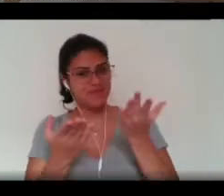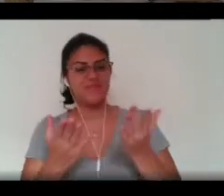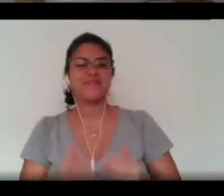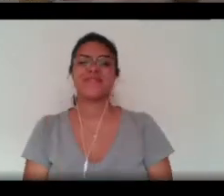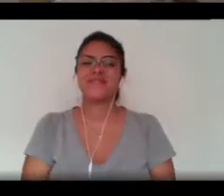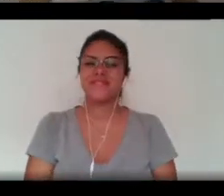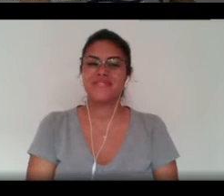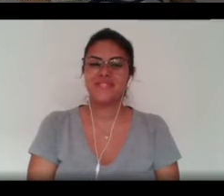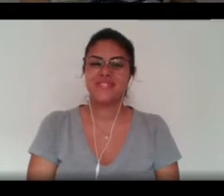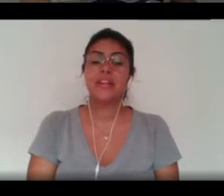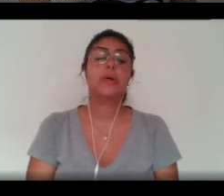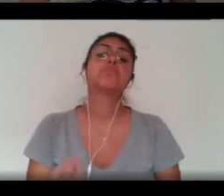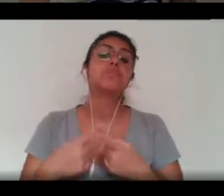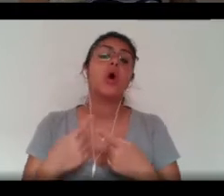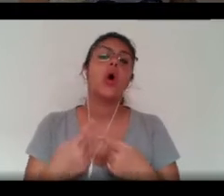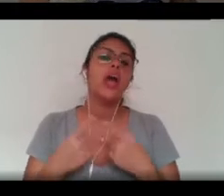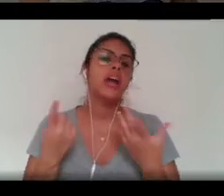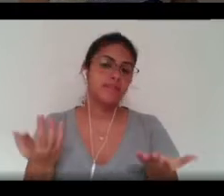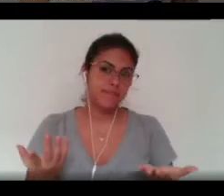Pronto.